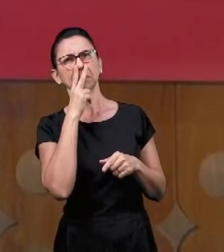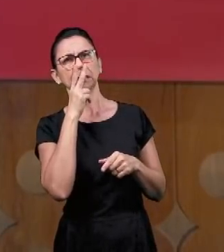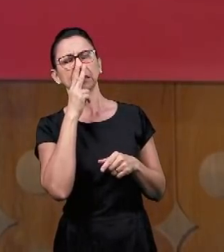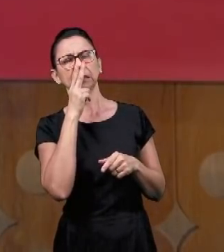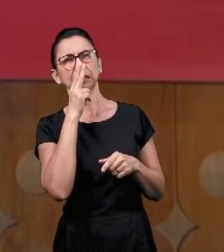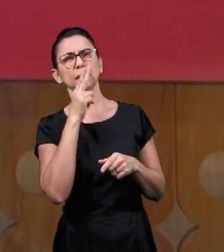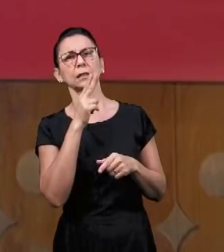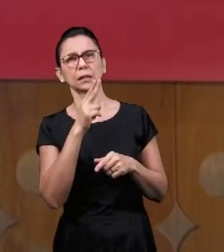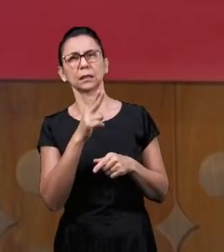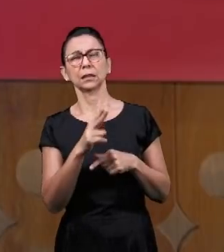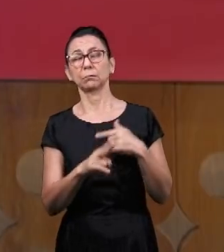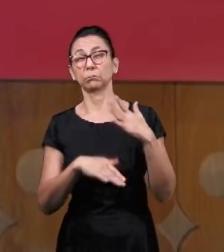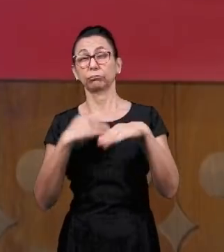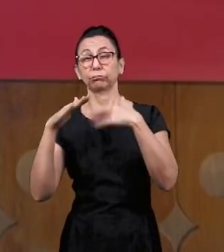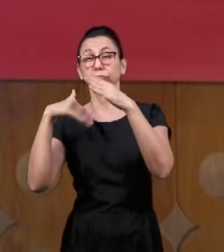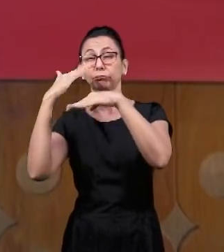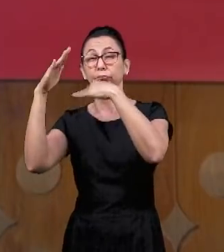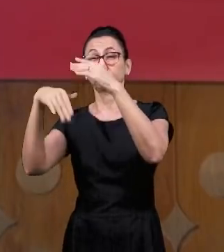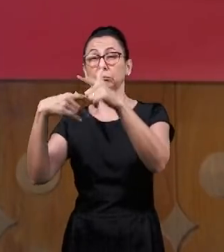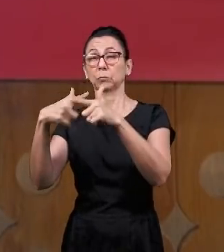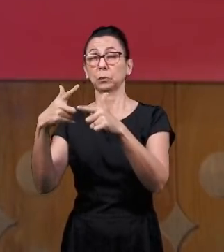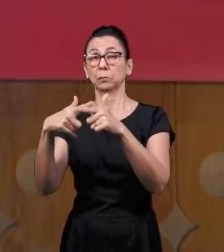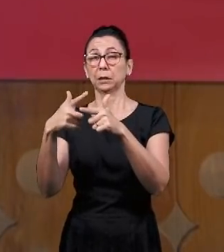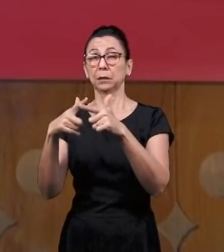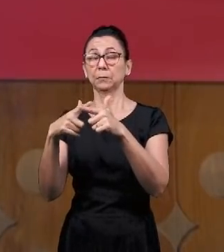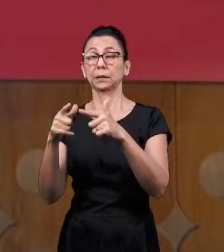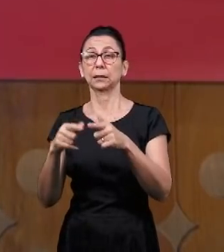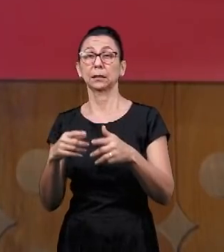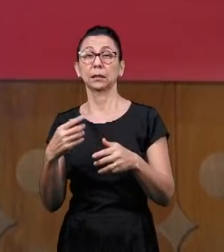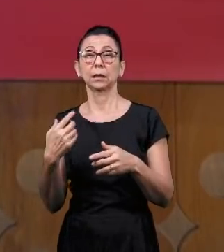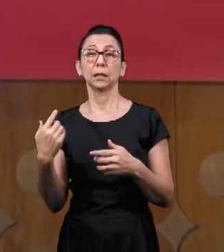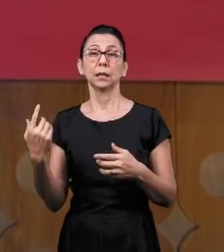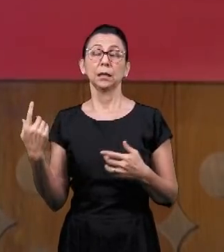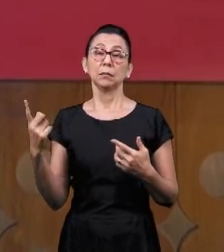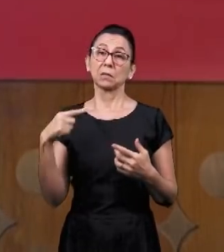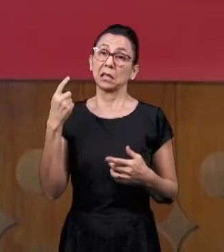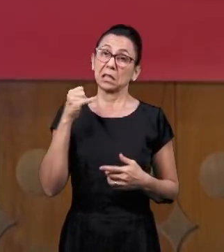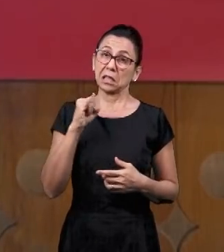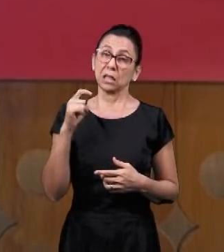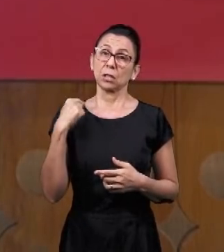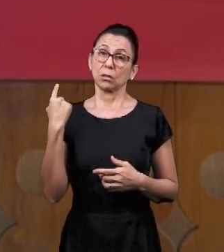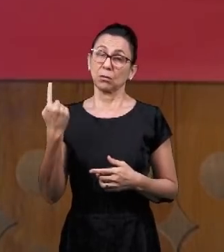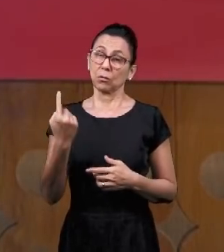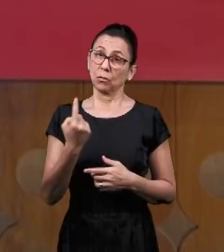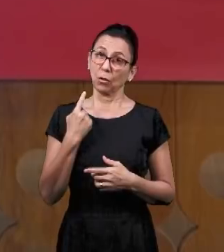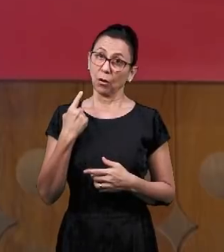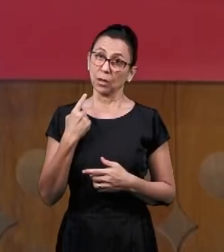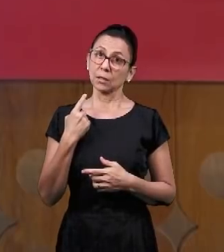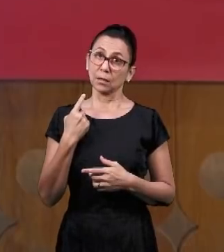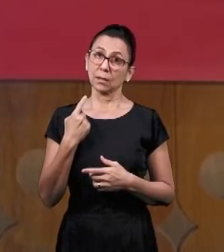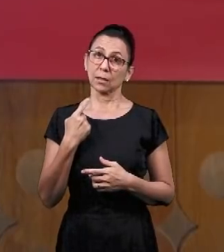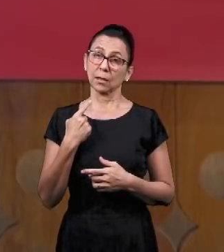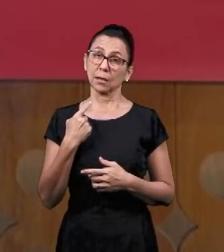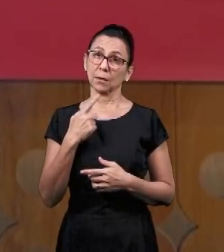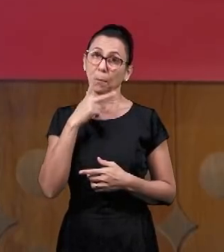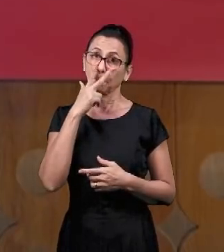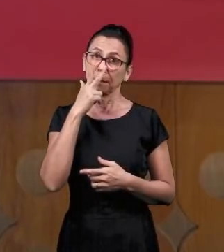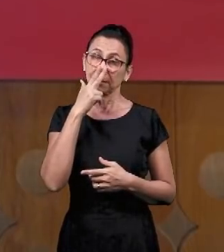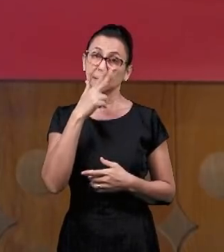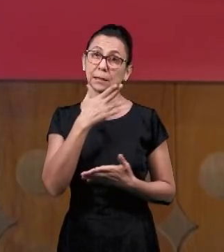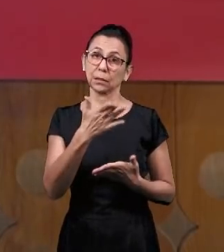desenvolvimento de problemas. Se nós éramos parecidos profeticamente com Davi, então nós tínhamos que enfrentar isso. E a nossa grande luta